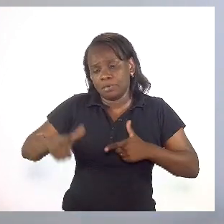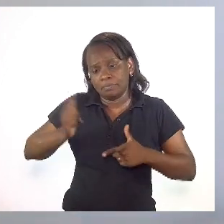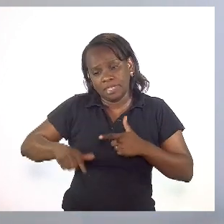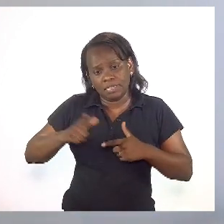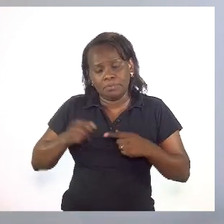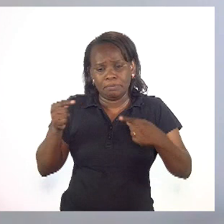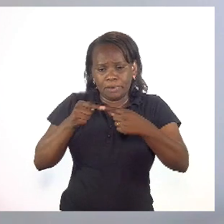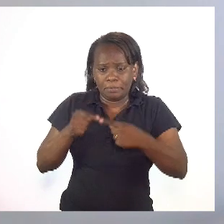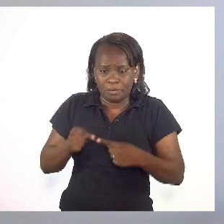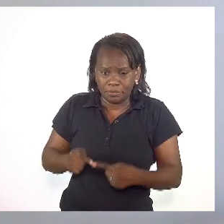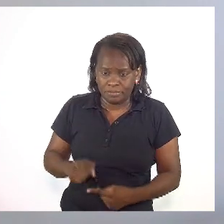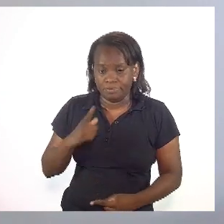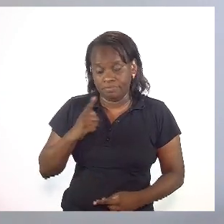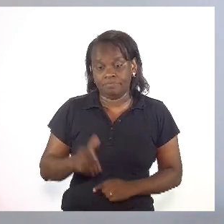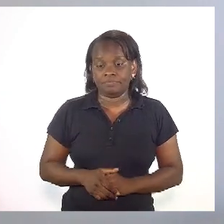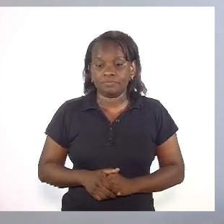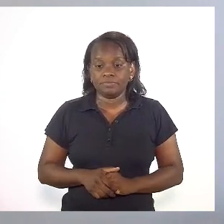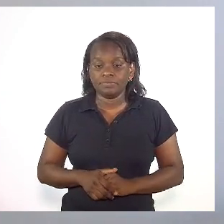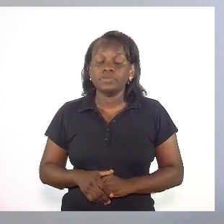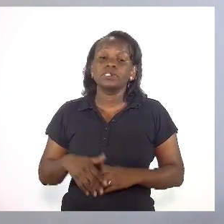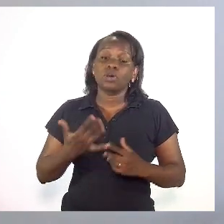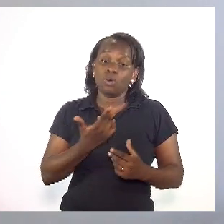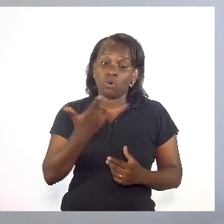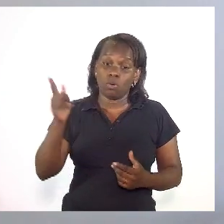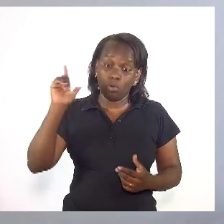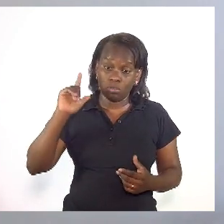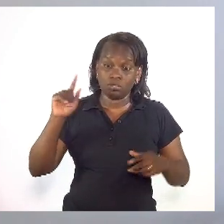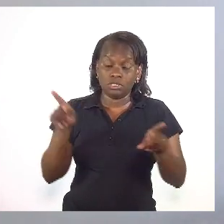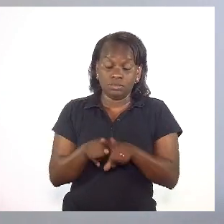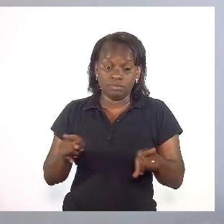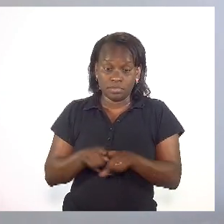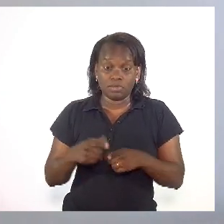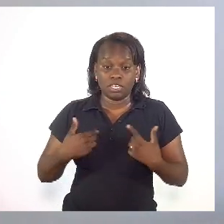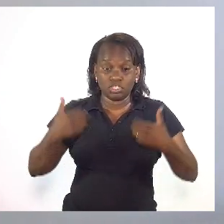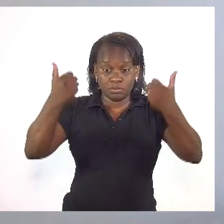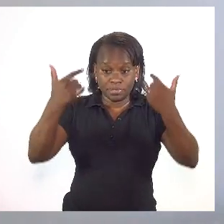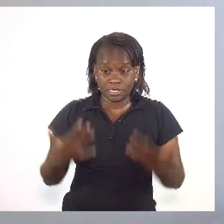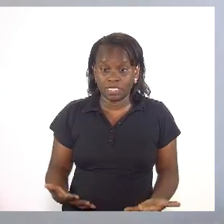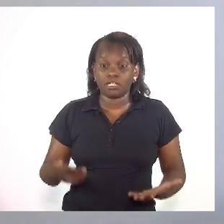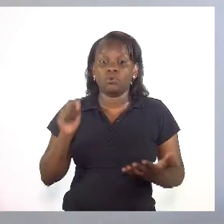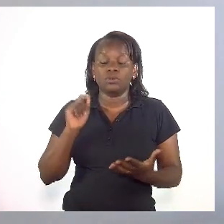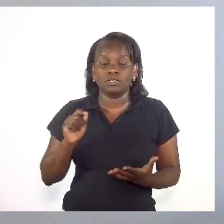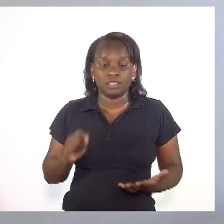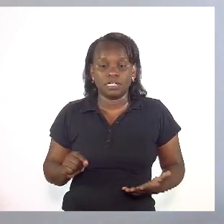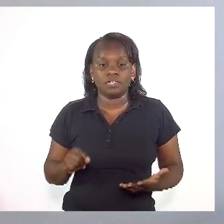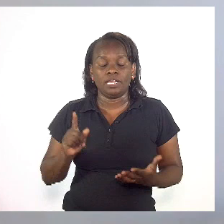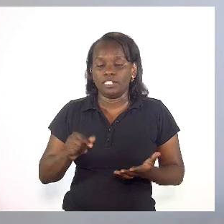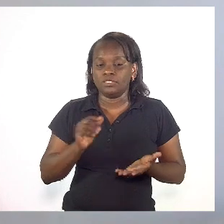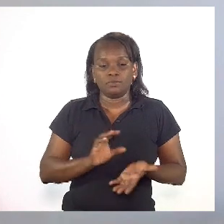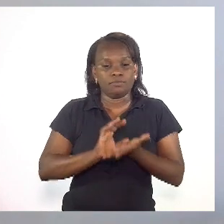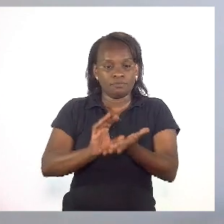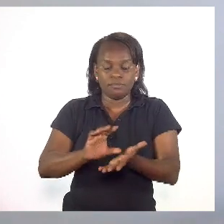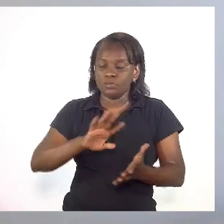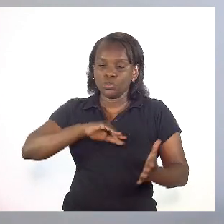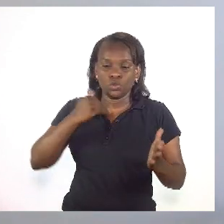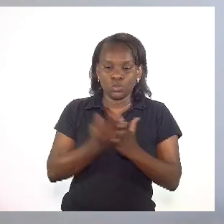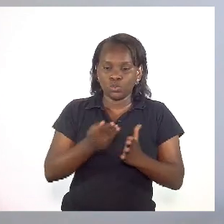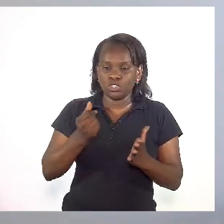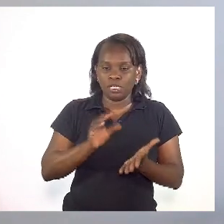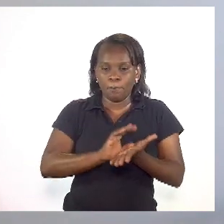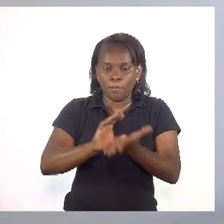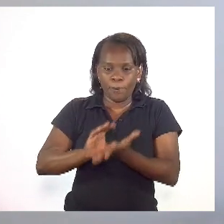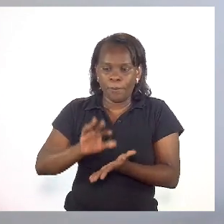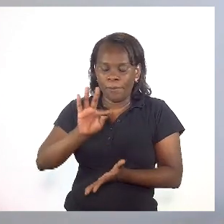estão relacionados a isso. Um outro ponto que eu também queria tocar, presidente, diz respeito à não aplicação em sua totalidade dos recursos